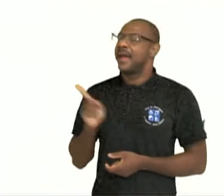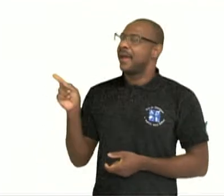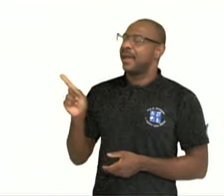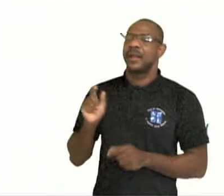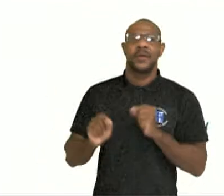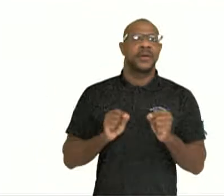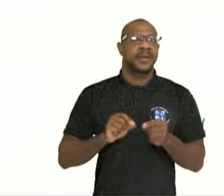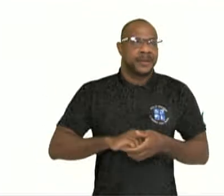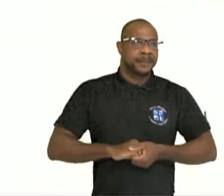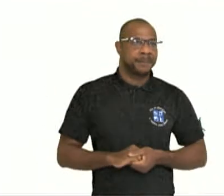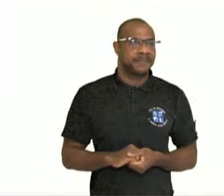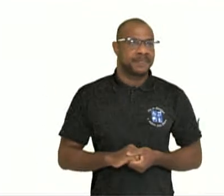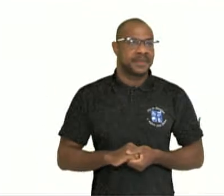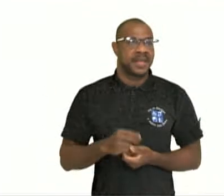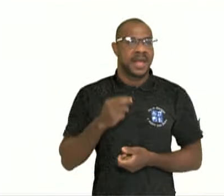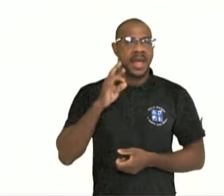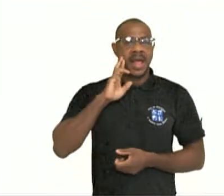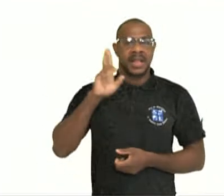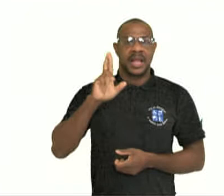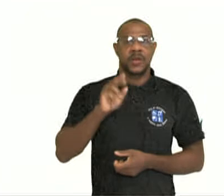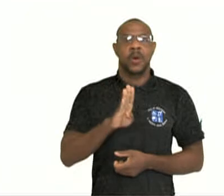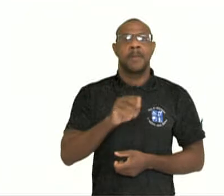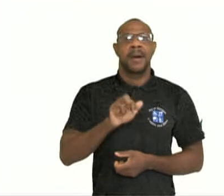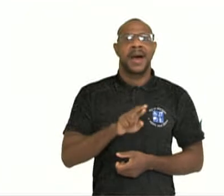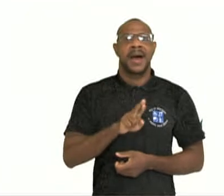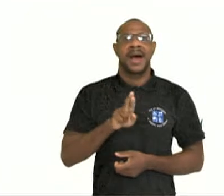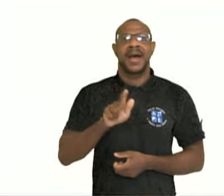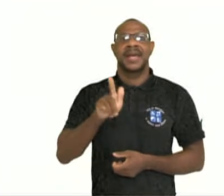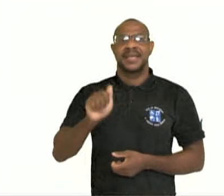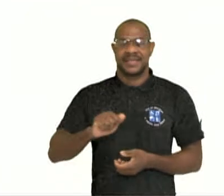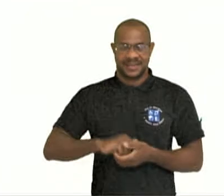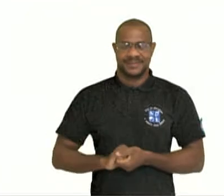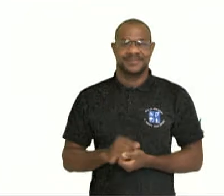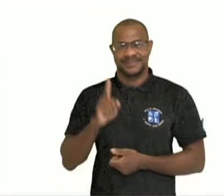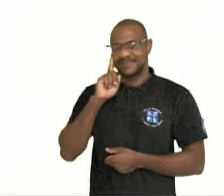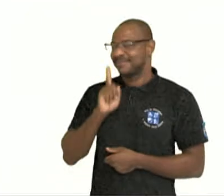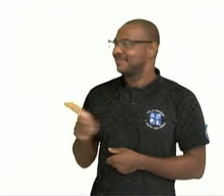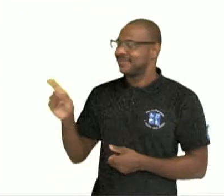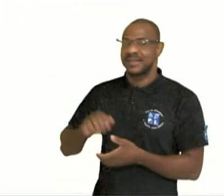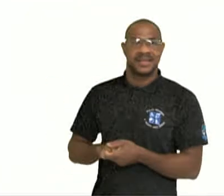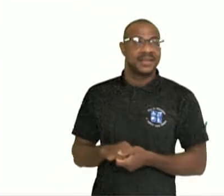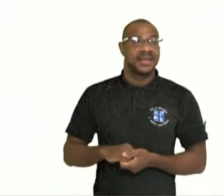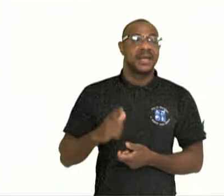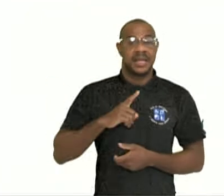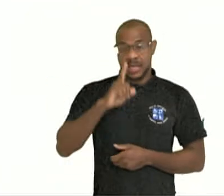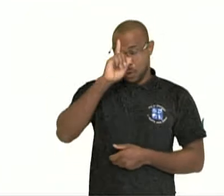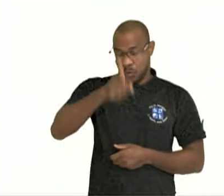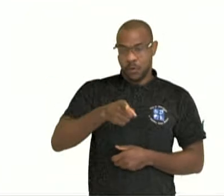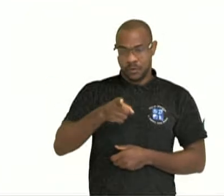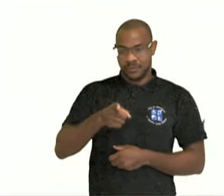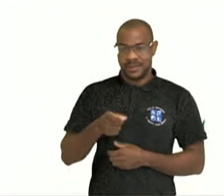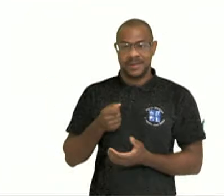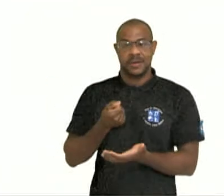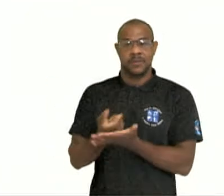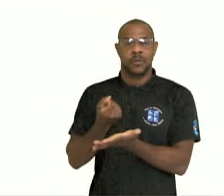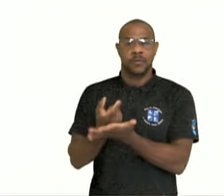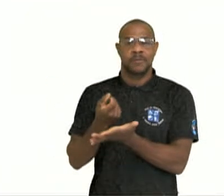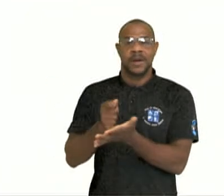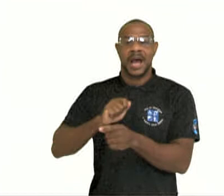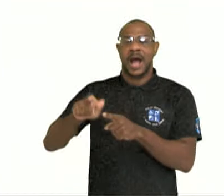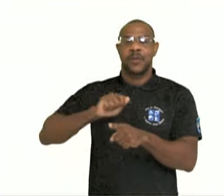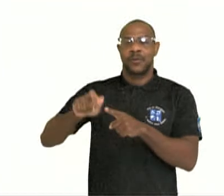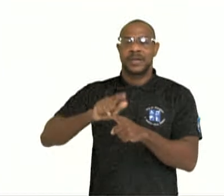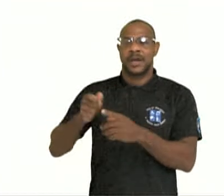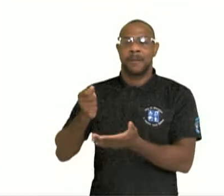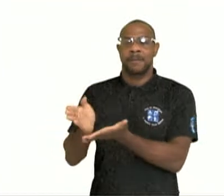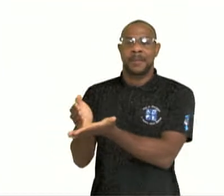sua esposa não é de las mais presentes. Então, o senhor Barriga, ele é o dono da vila e ele também cuida só do